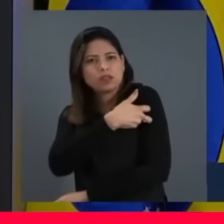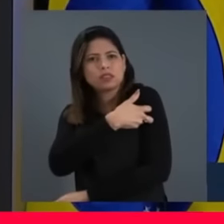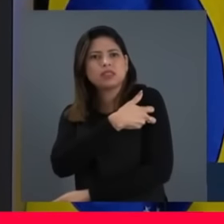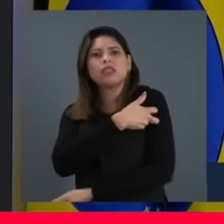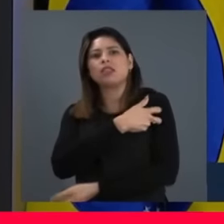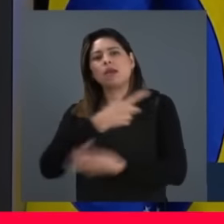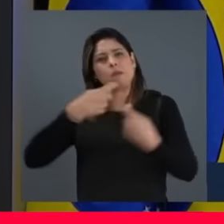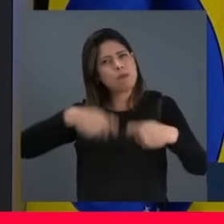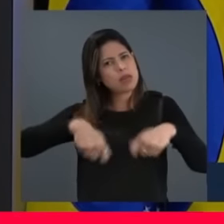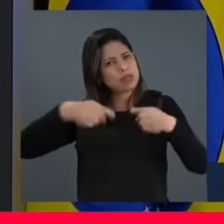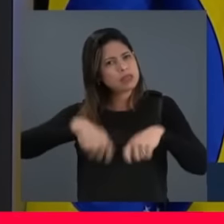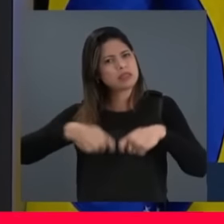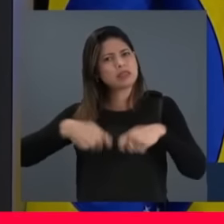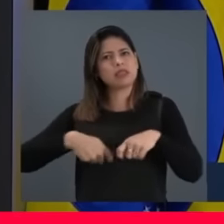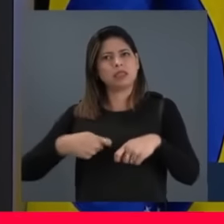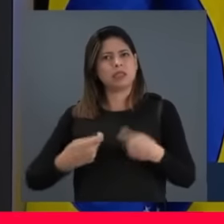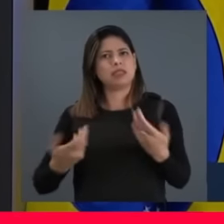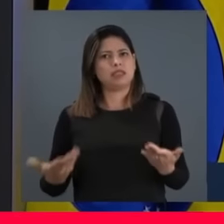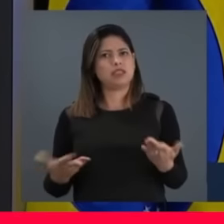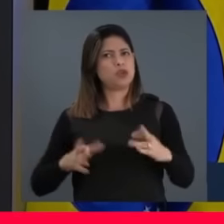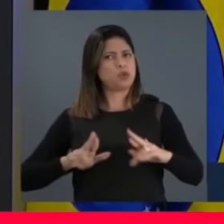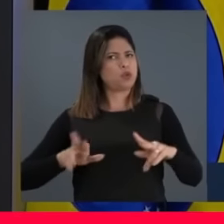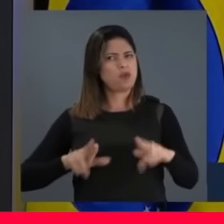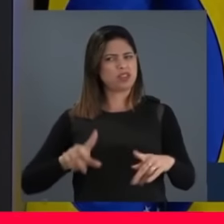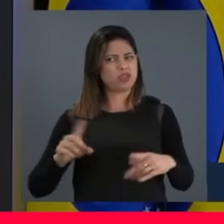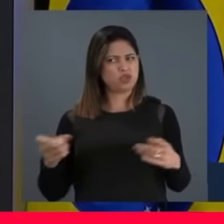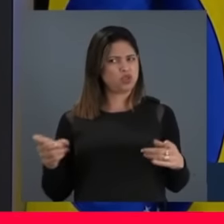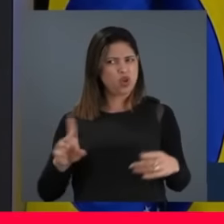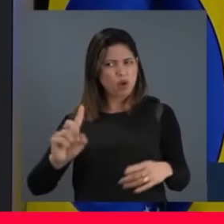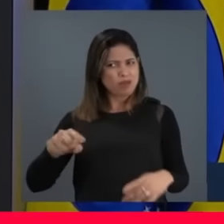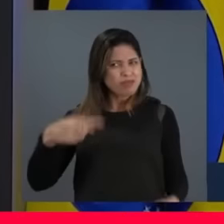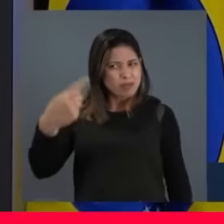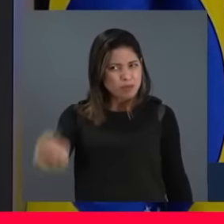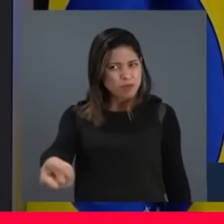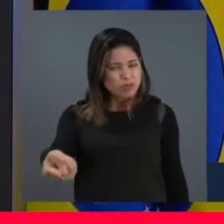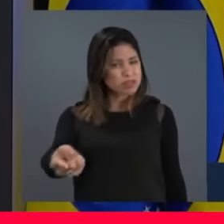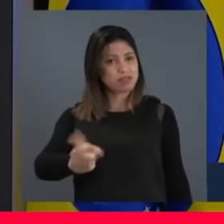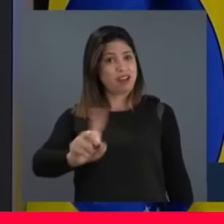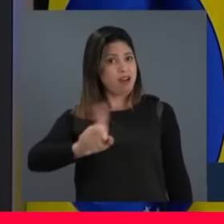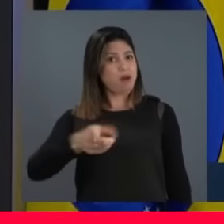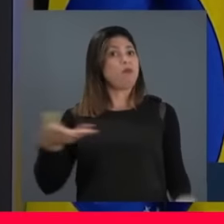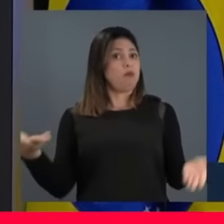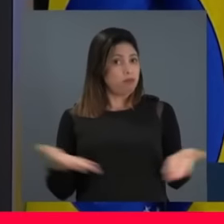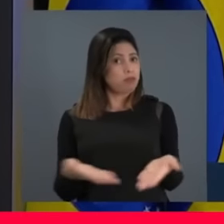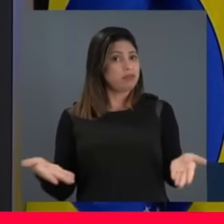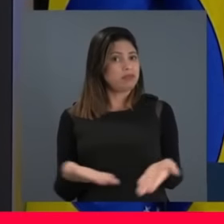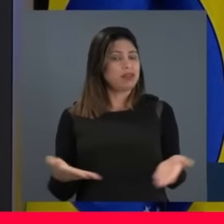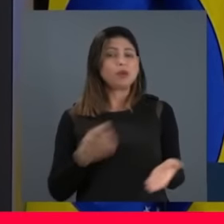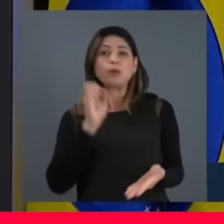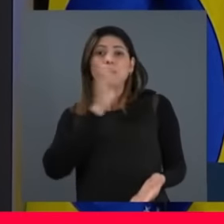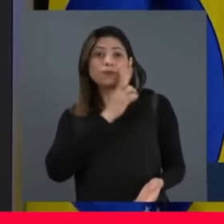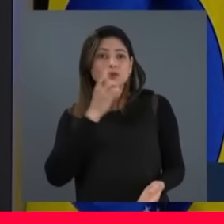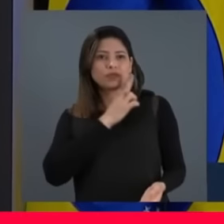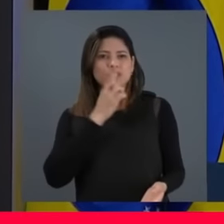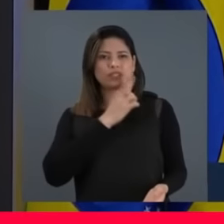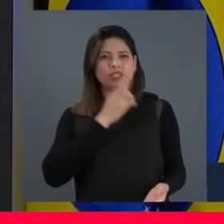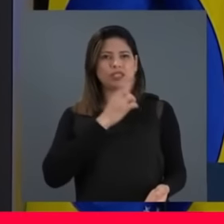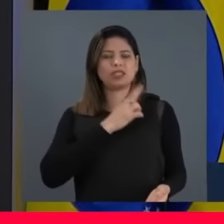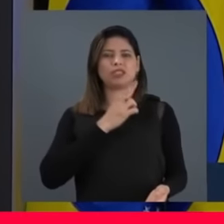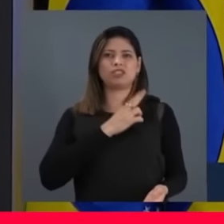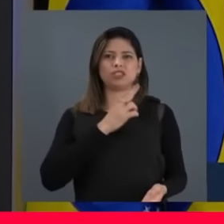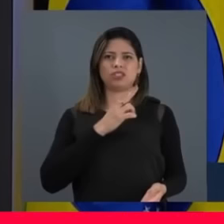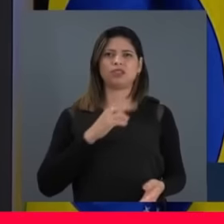tudo é necessário Não é para depois É para já é para agora burocracias